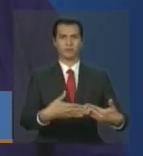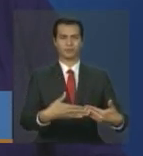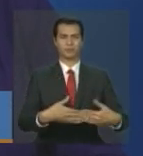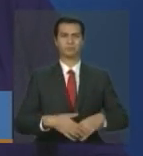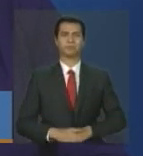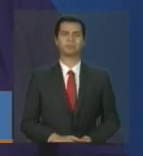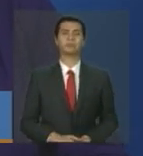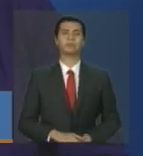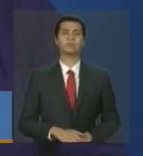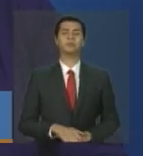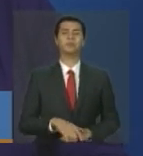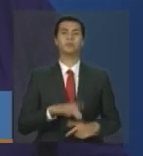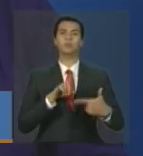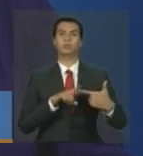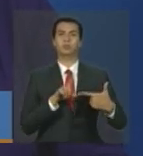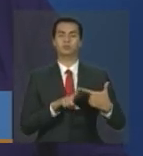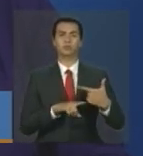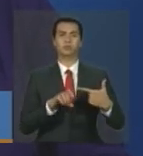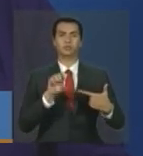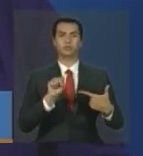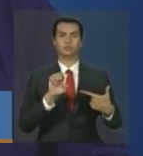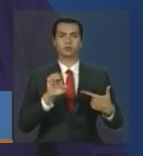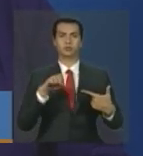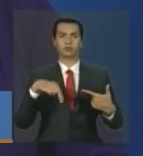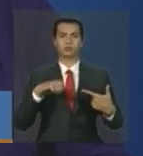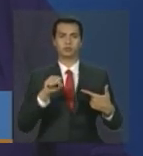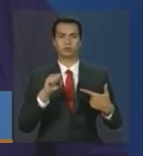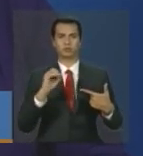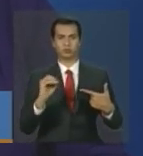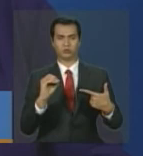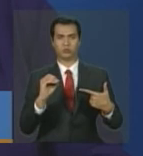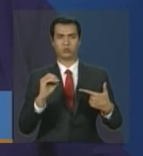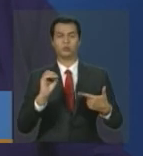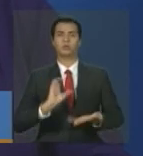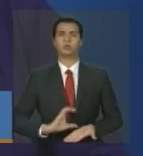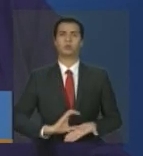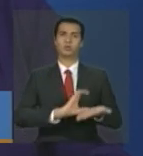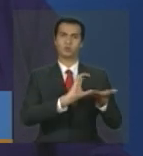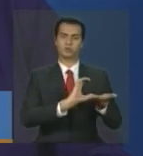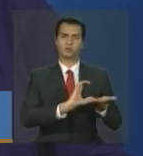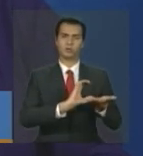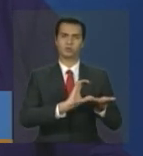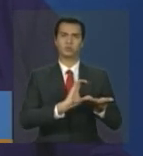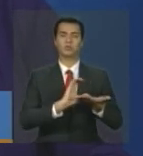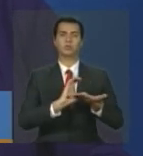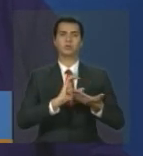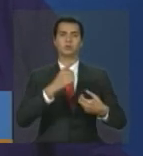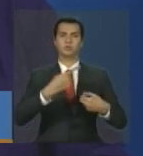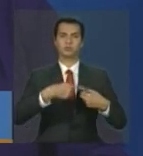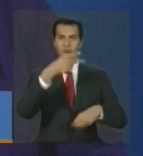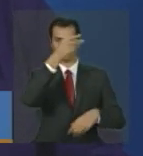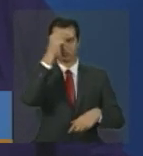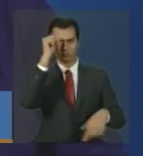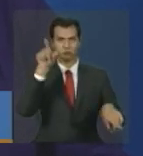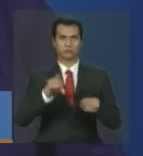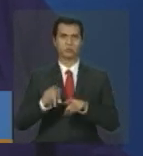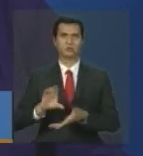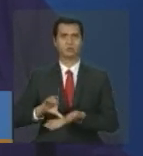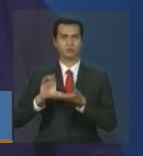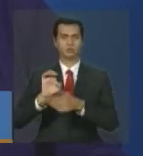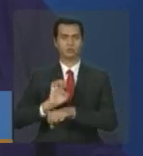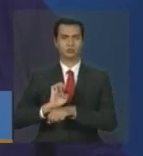que para os conselhos municipais e Estaduais de assistência social que também abriram em primeiro